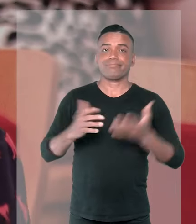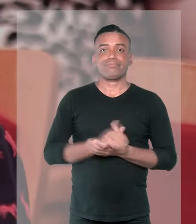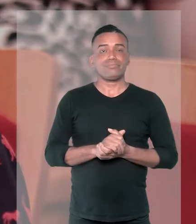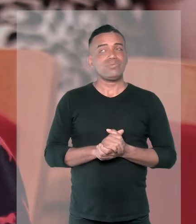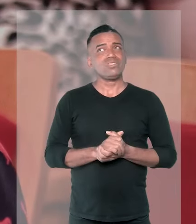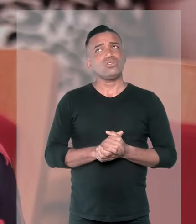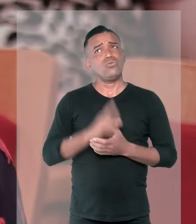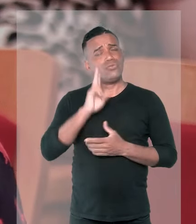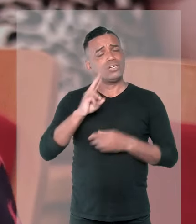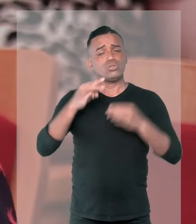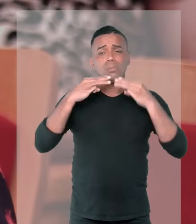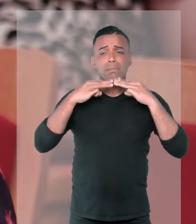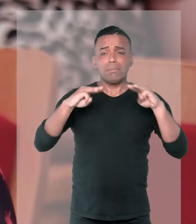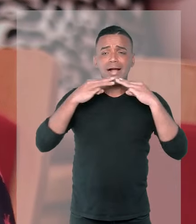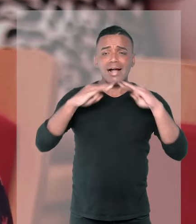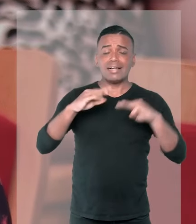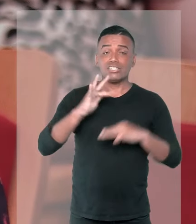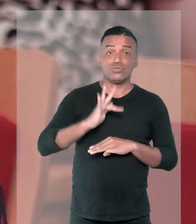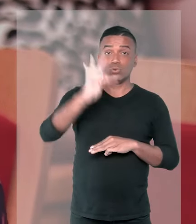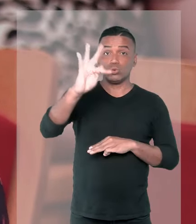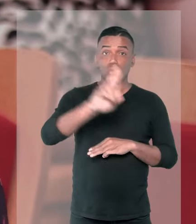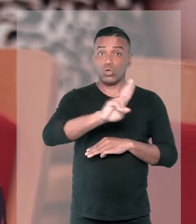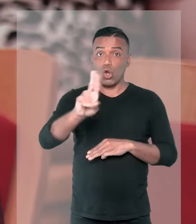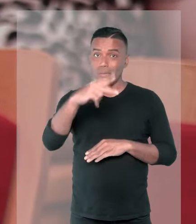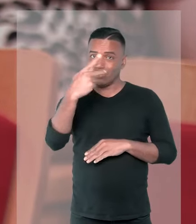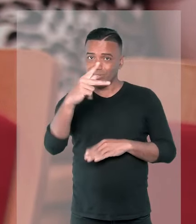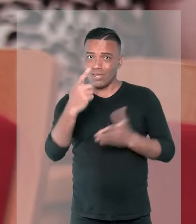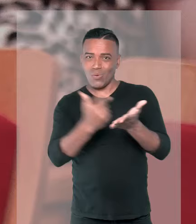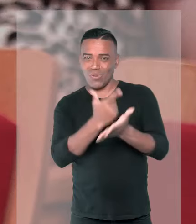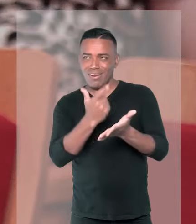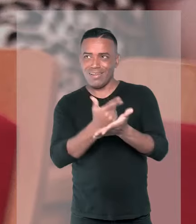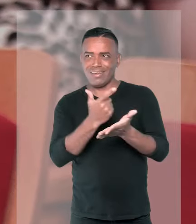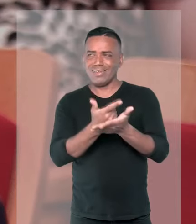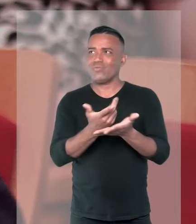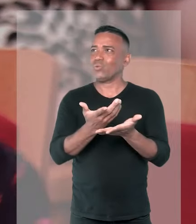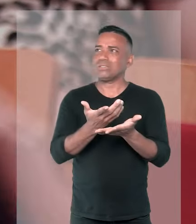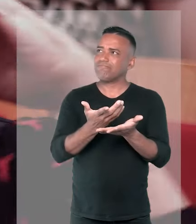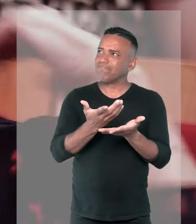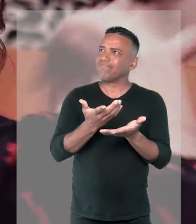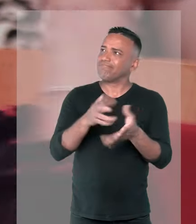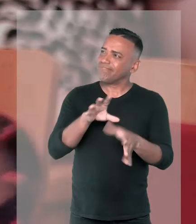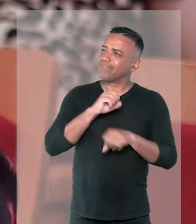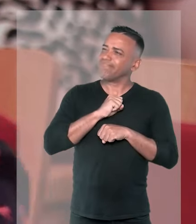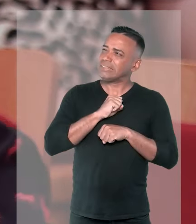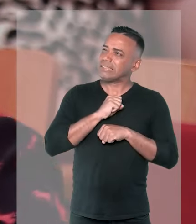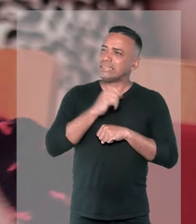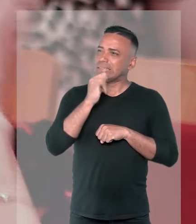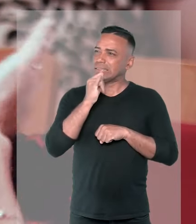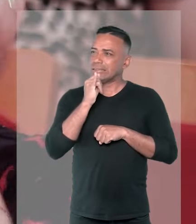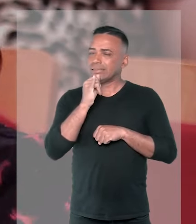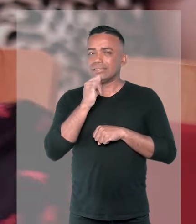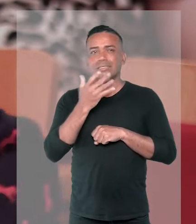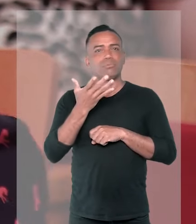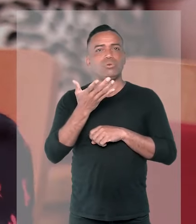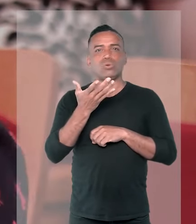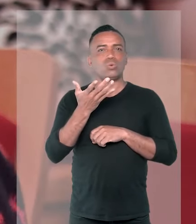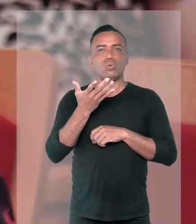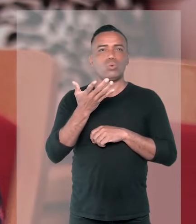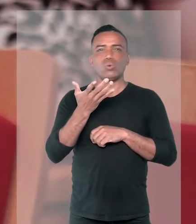marketing do Futuro né sou ousado eh como alguma coisa assim que que um uma